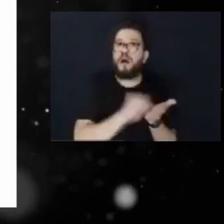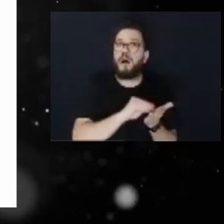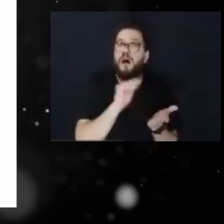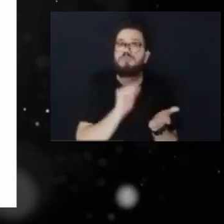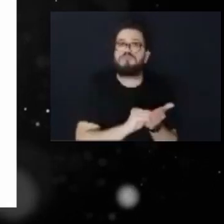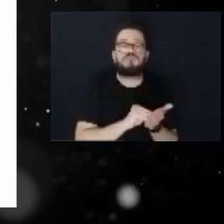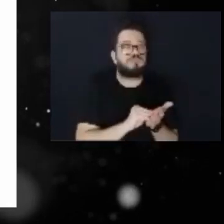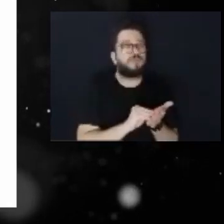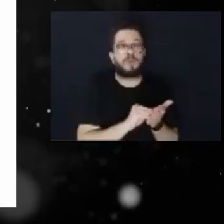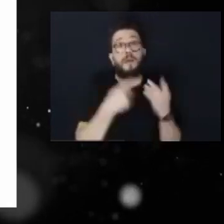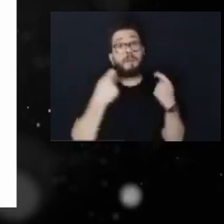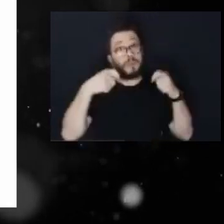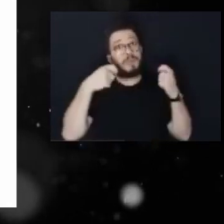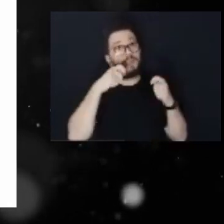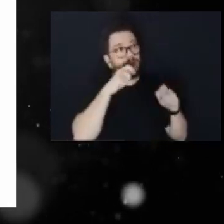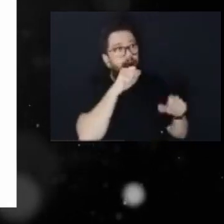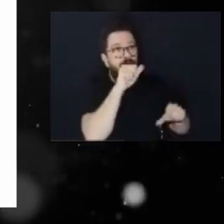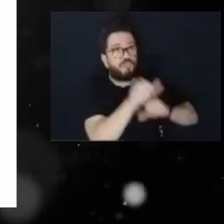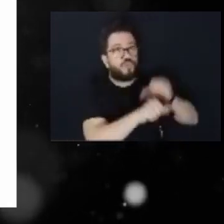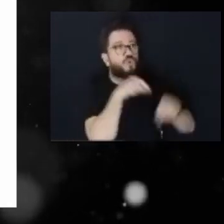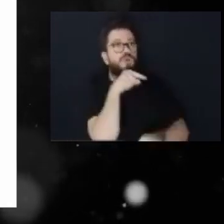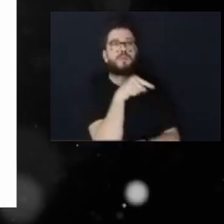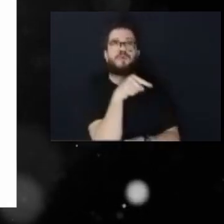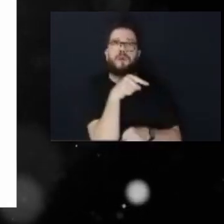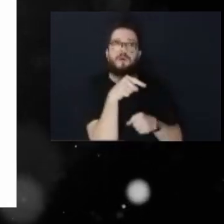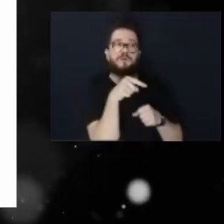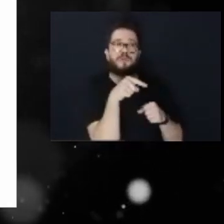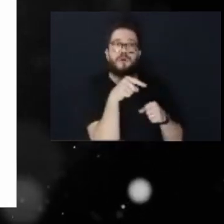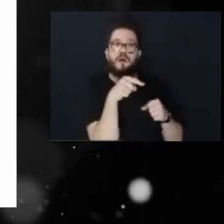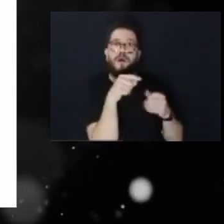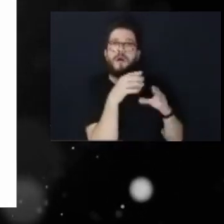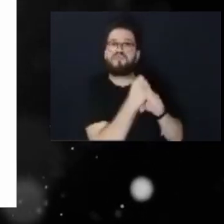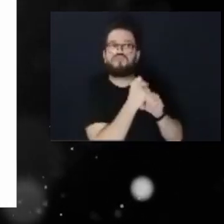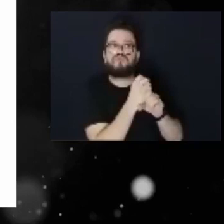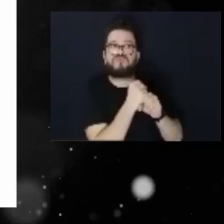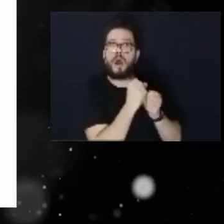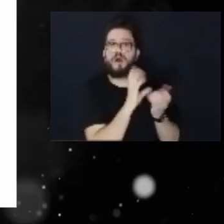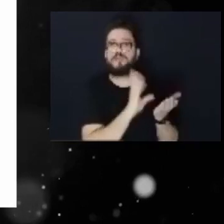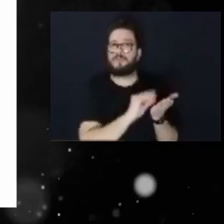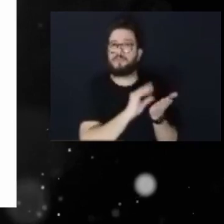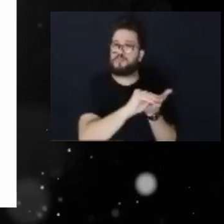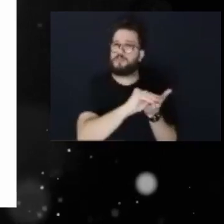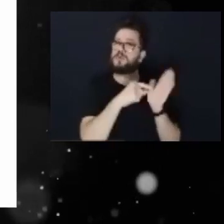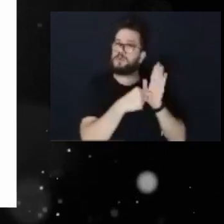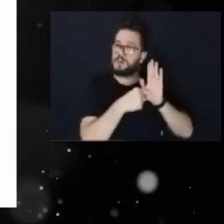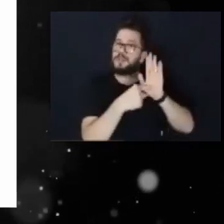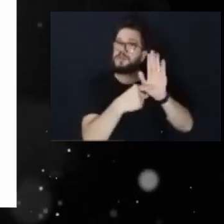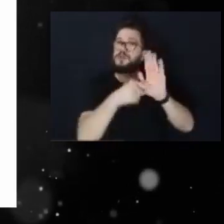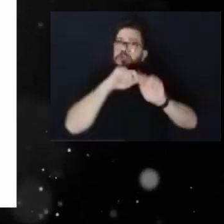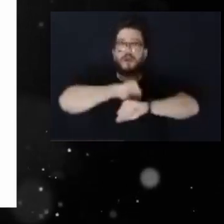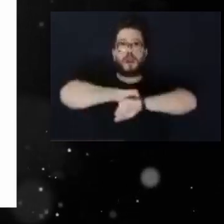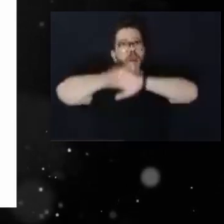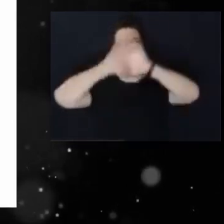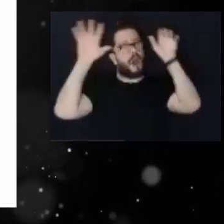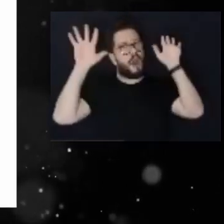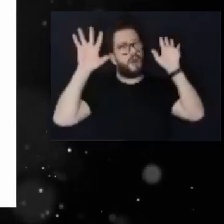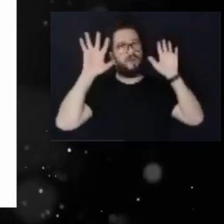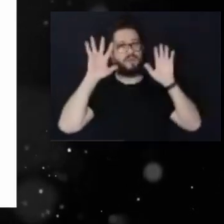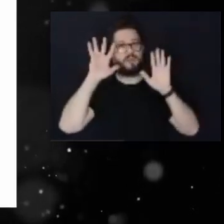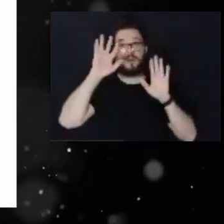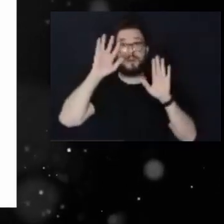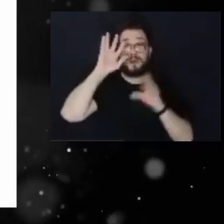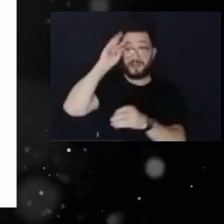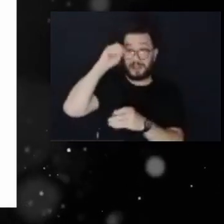atualização seja suficiente para tornar isso mais claro, né? E colocar os dados todos na mesma plataforma. Isso é